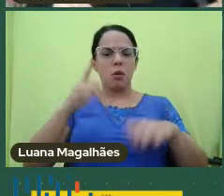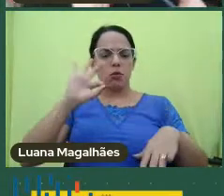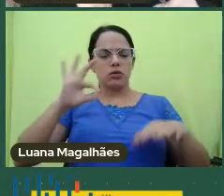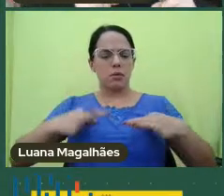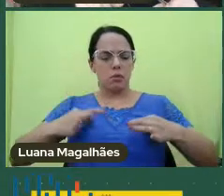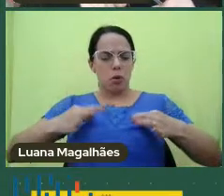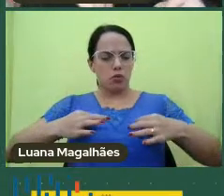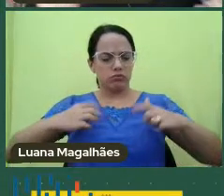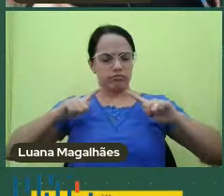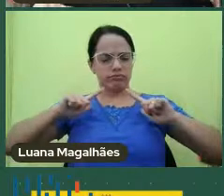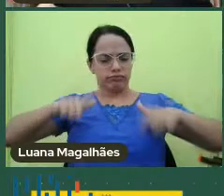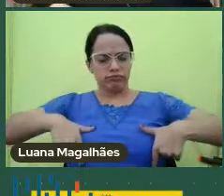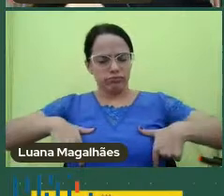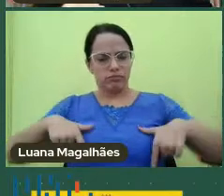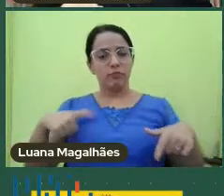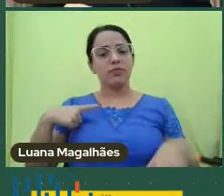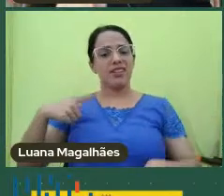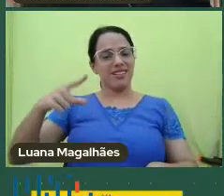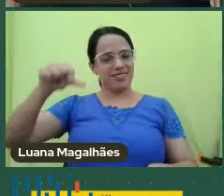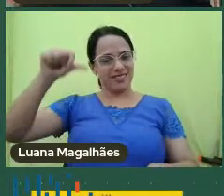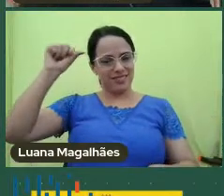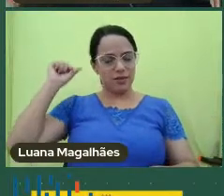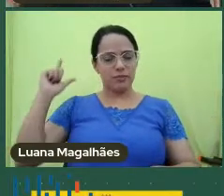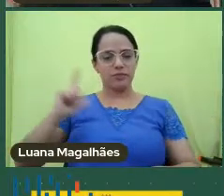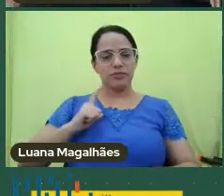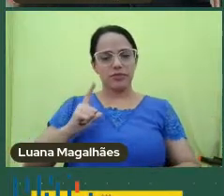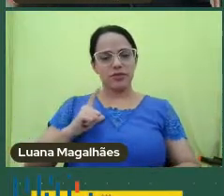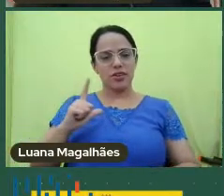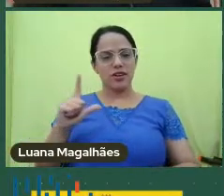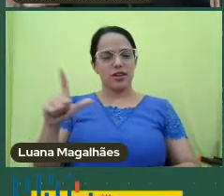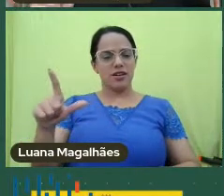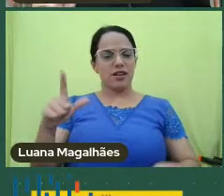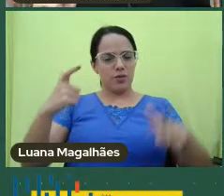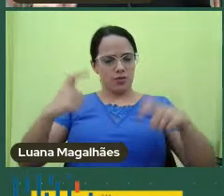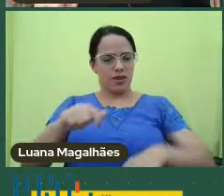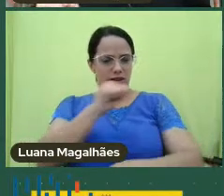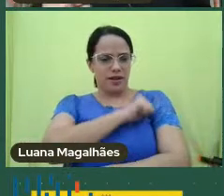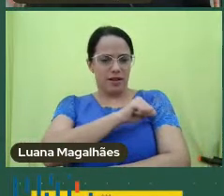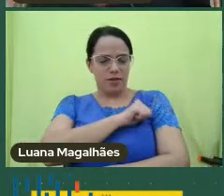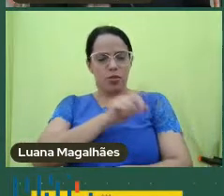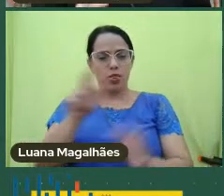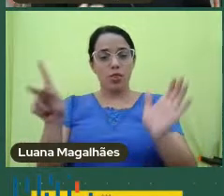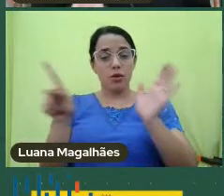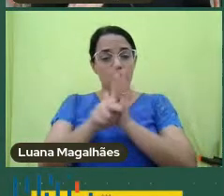agora já fechou, mas tinha uma casa de ferragens chamada Casa do Martelo.